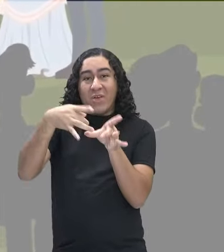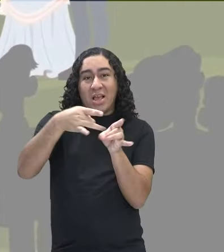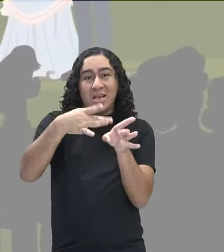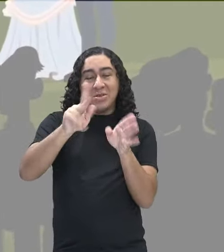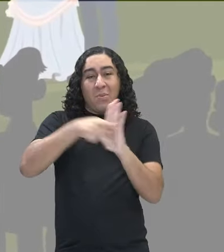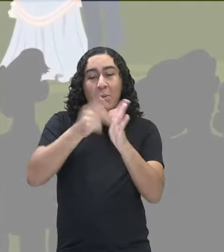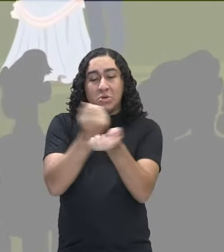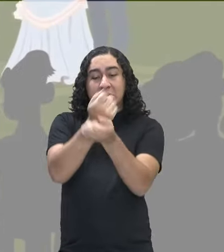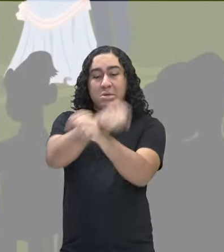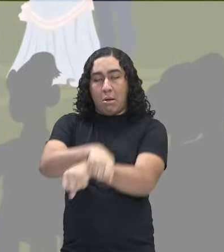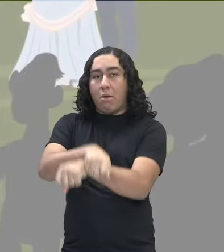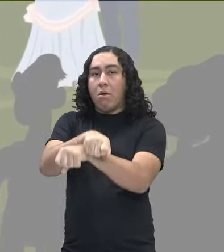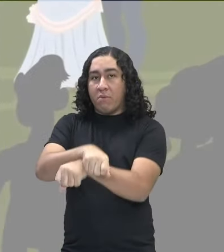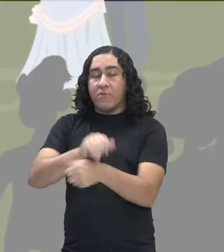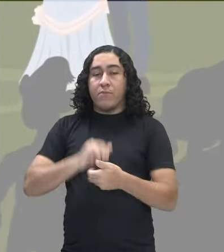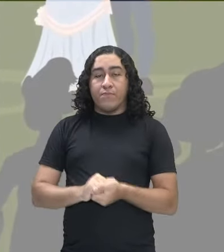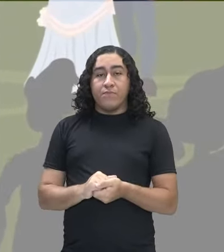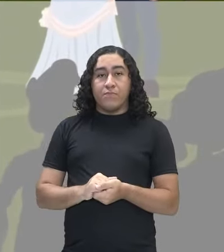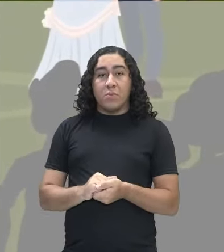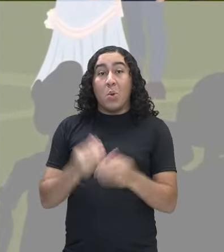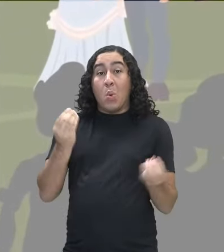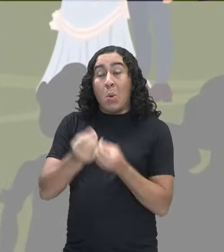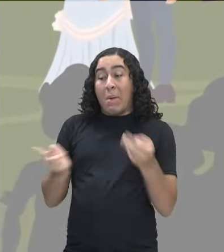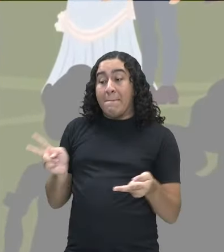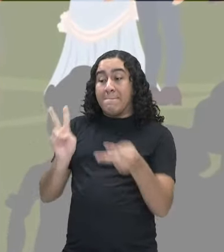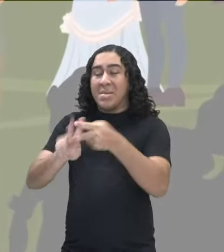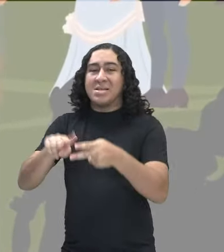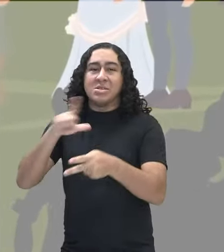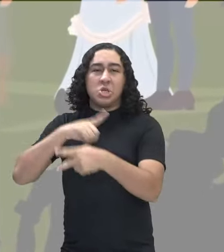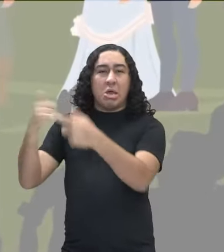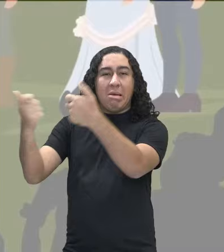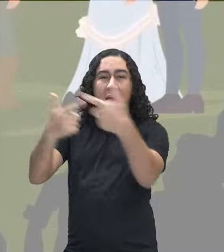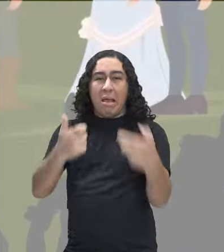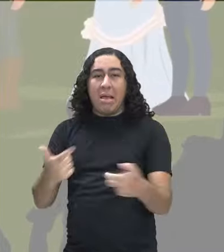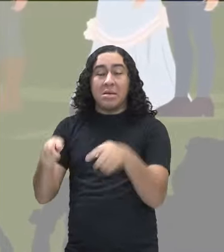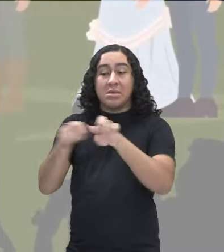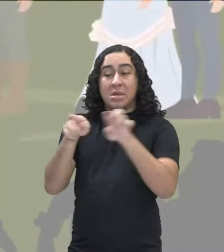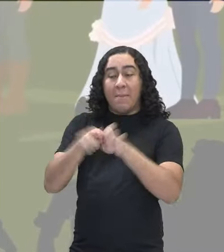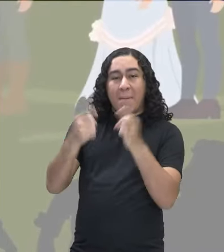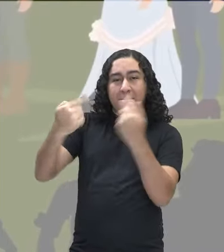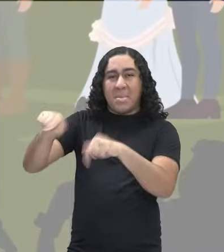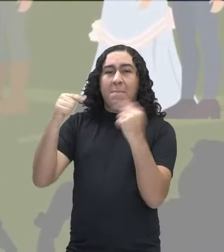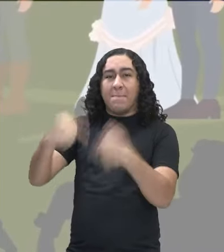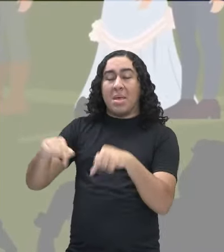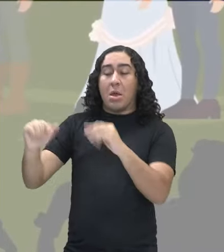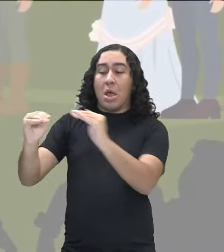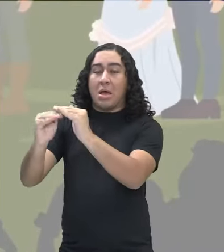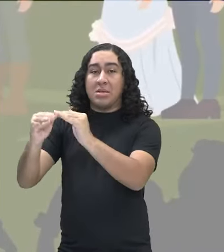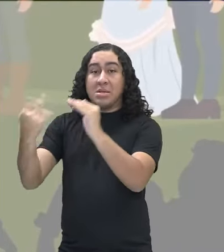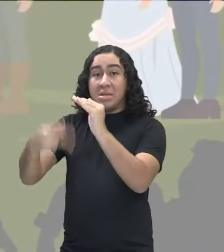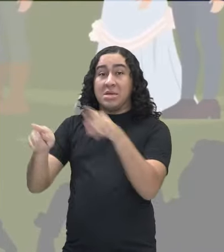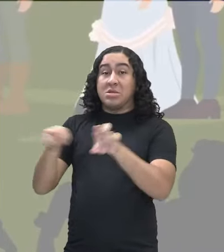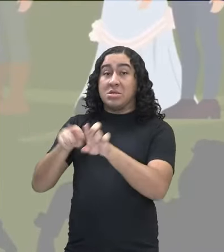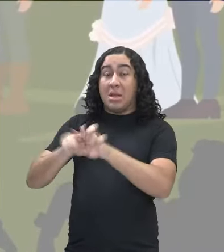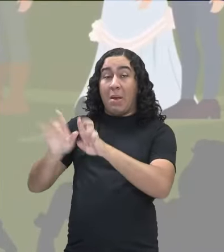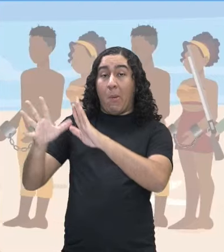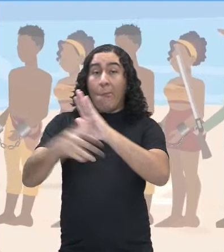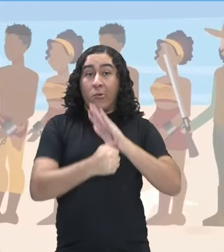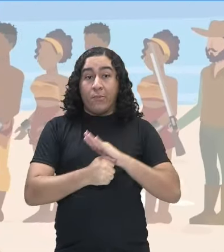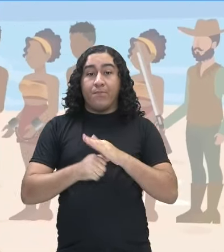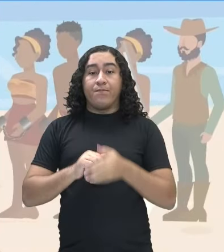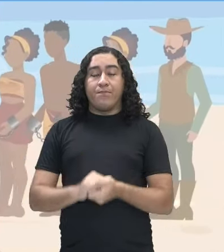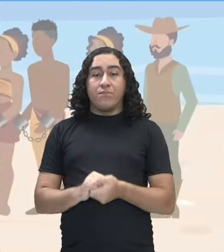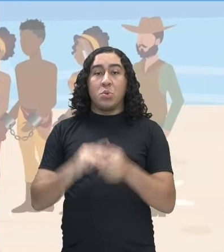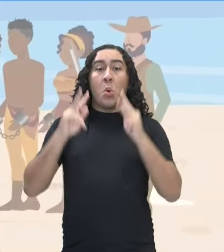escravos a captura era feita por meio de guerras ataques aldeias e até mesmo sequestros